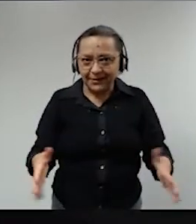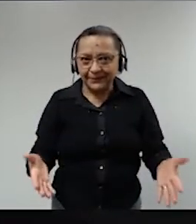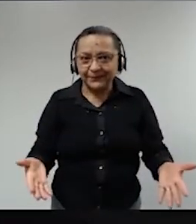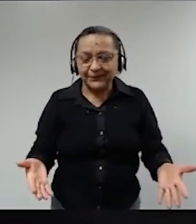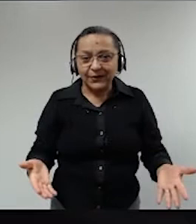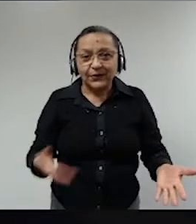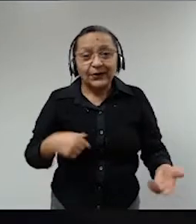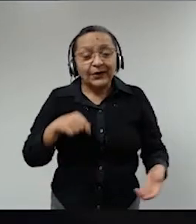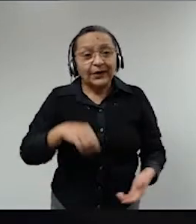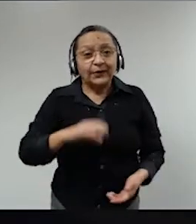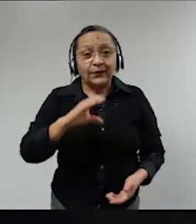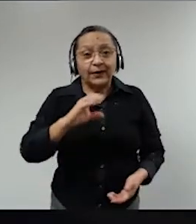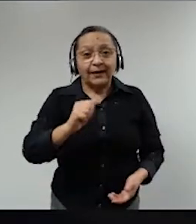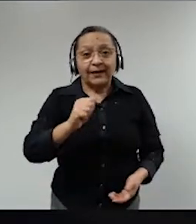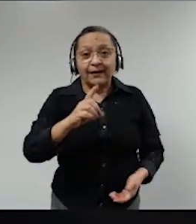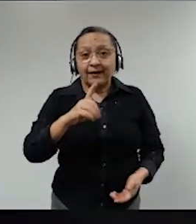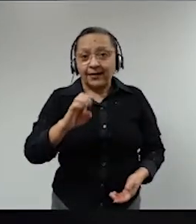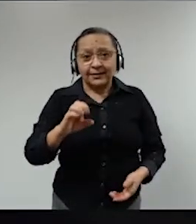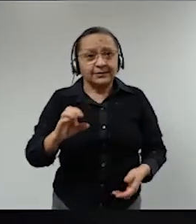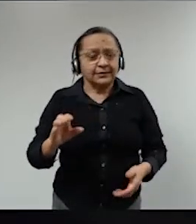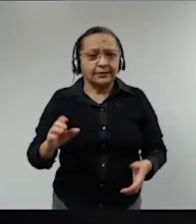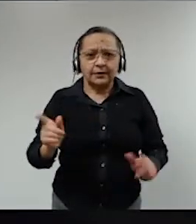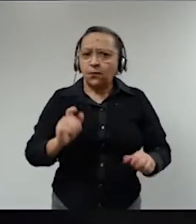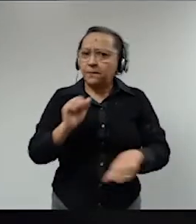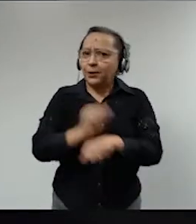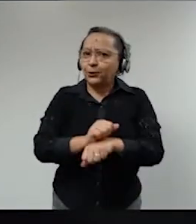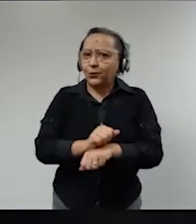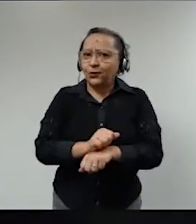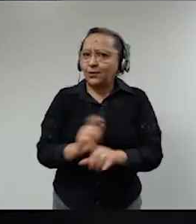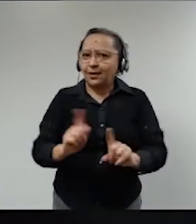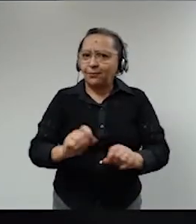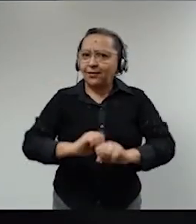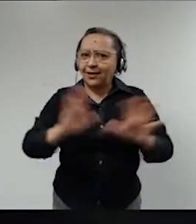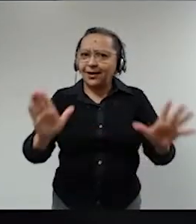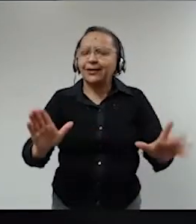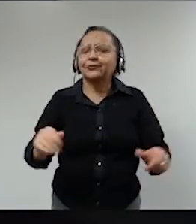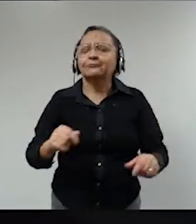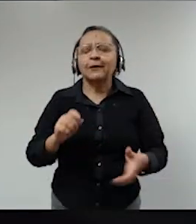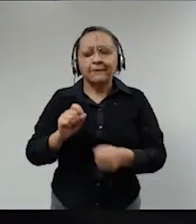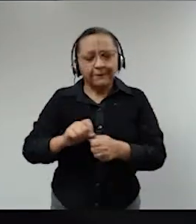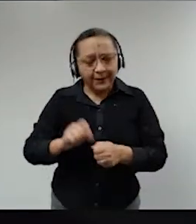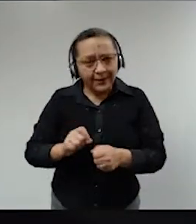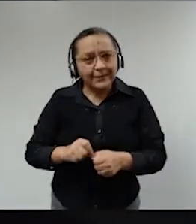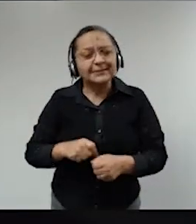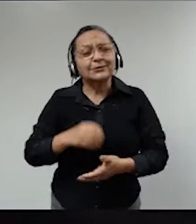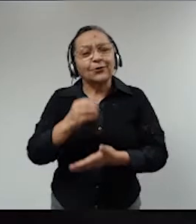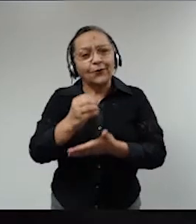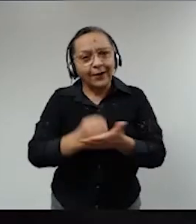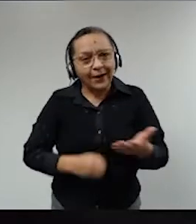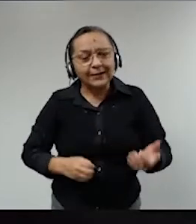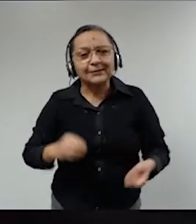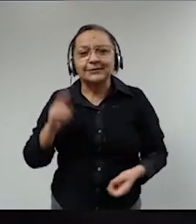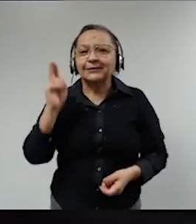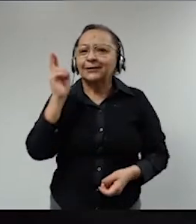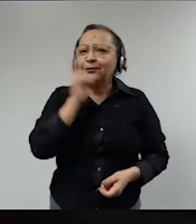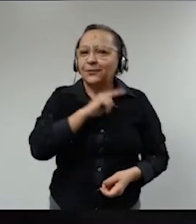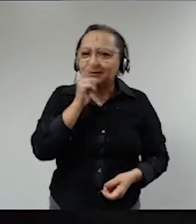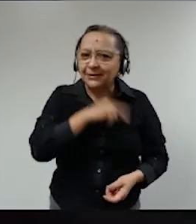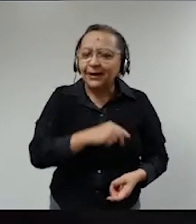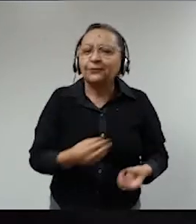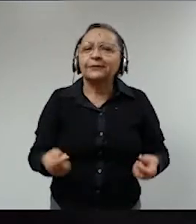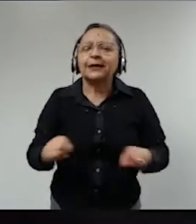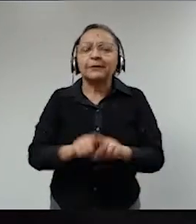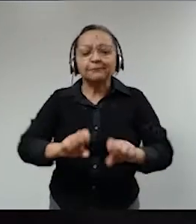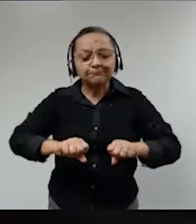E o CAD não deixou, com isso, por óbvio, de endereçar eventuais preocupações concorrenciais na